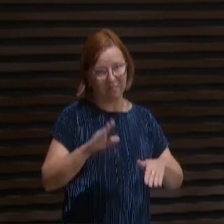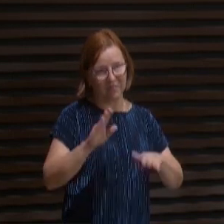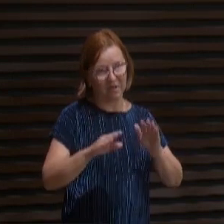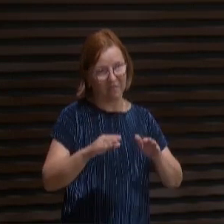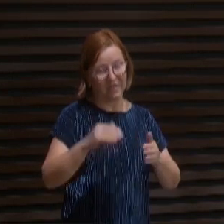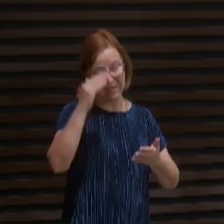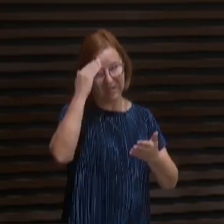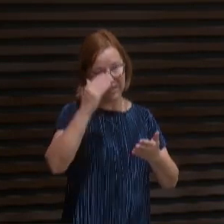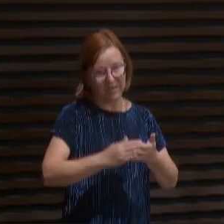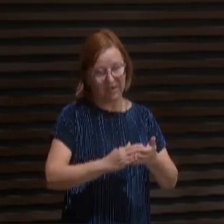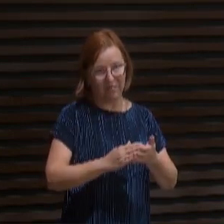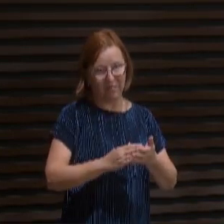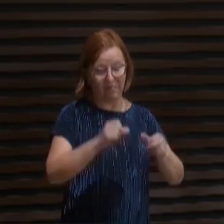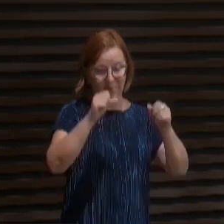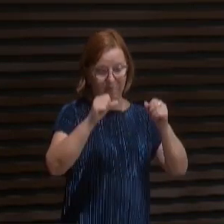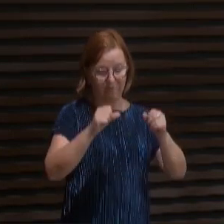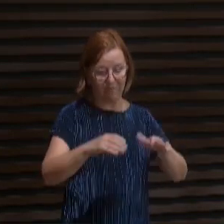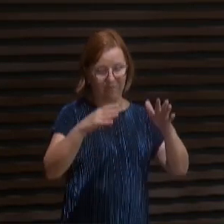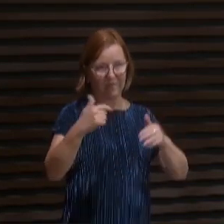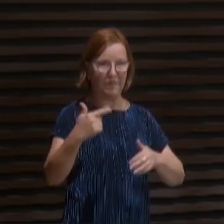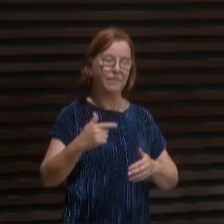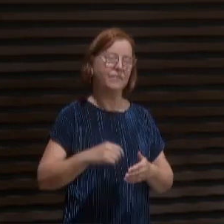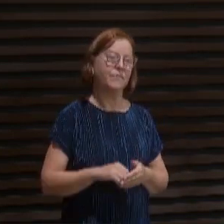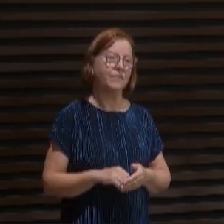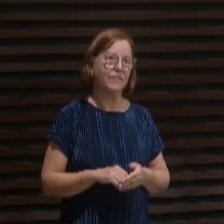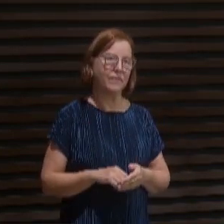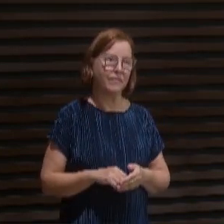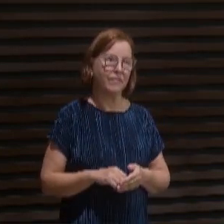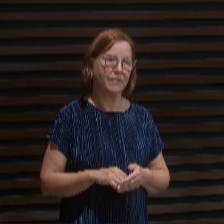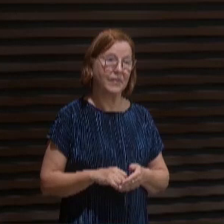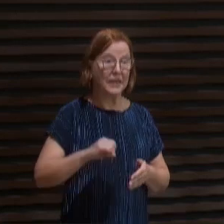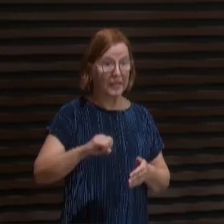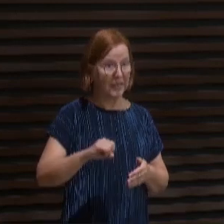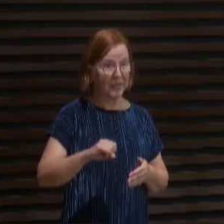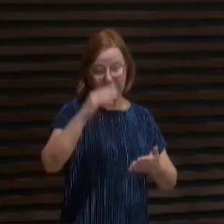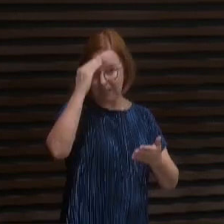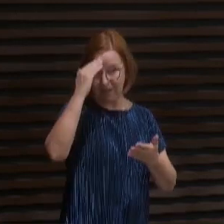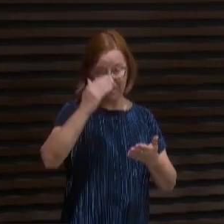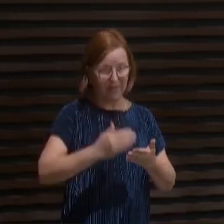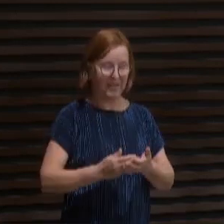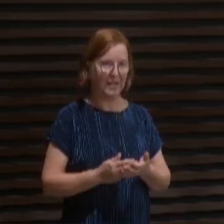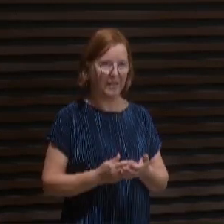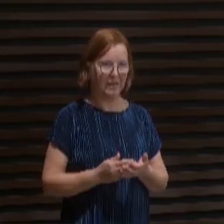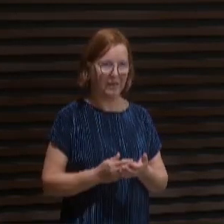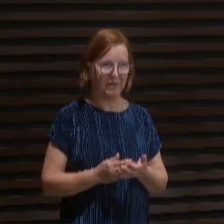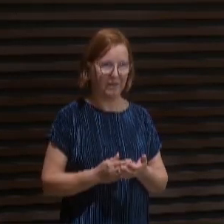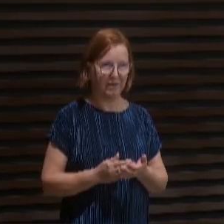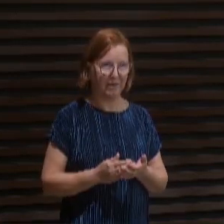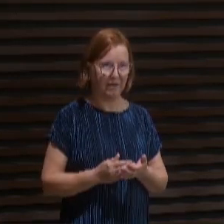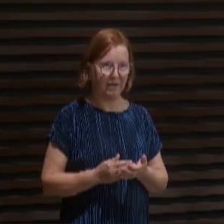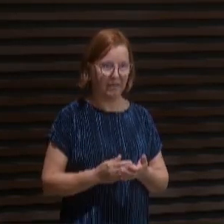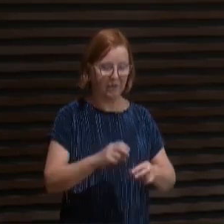segundo. Se nem ainda crerem mediante estes dois